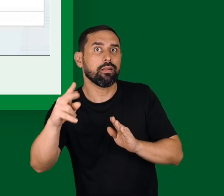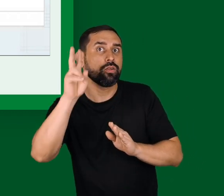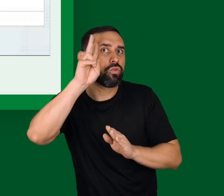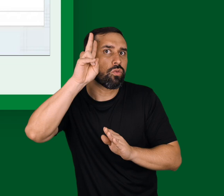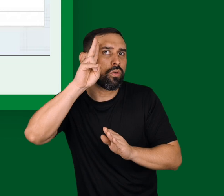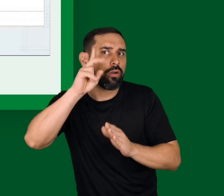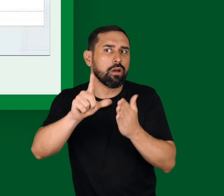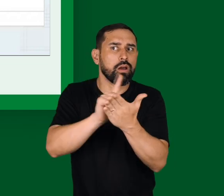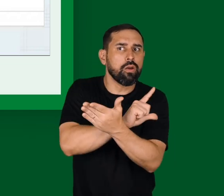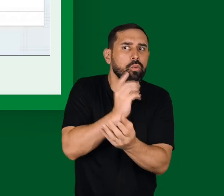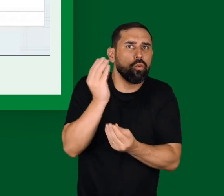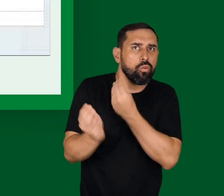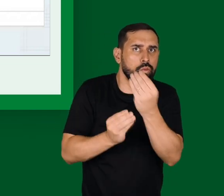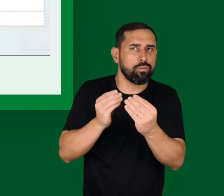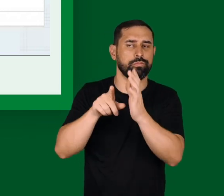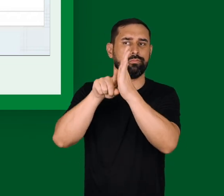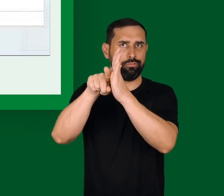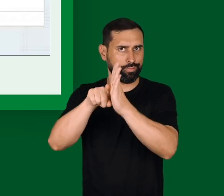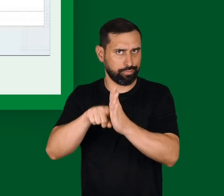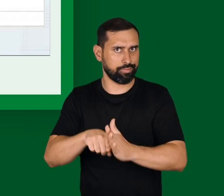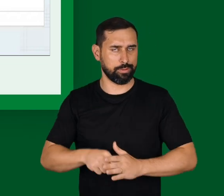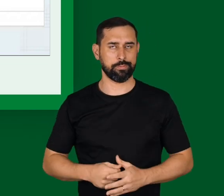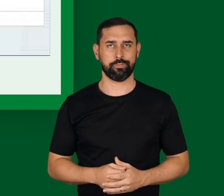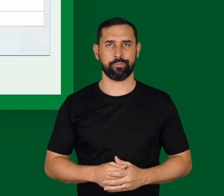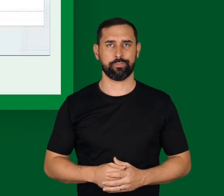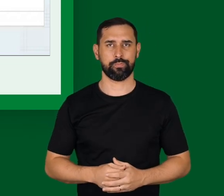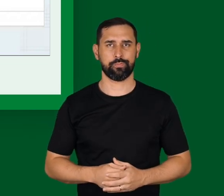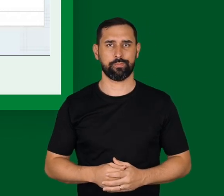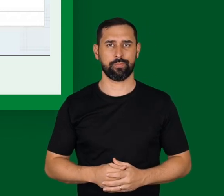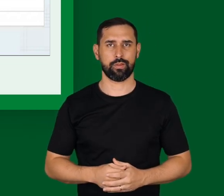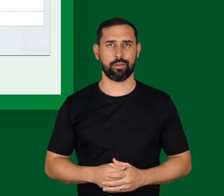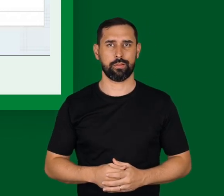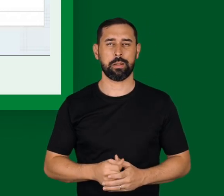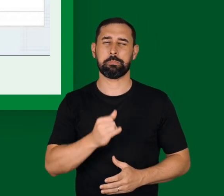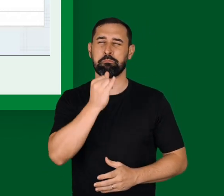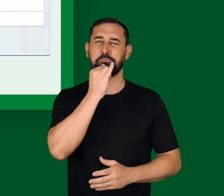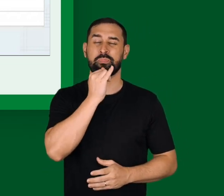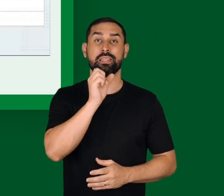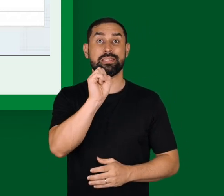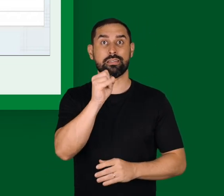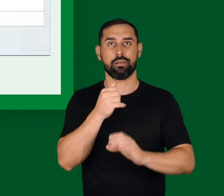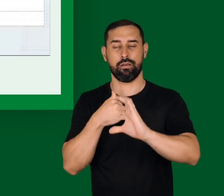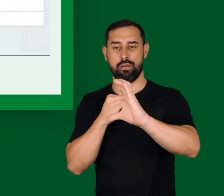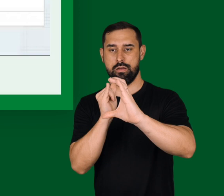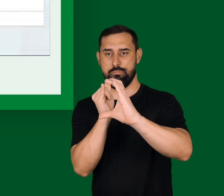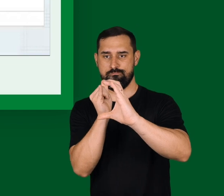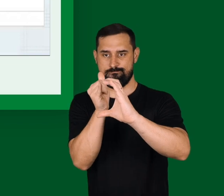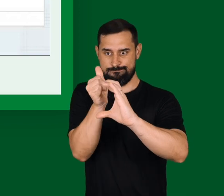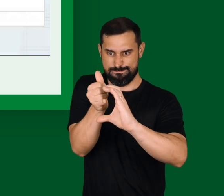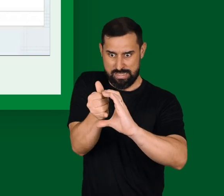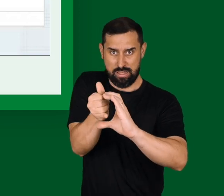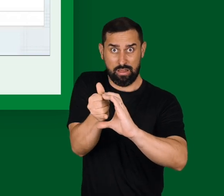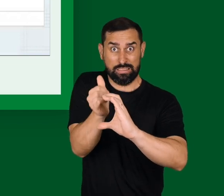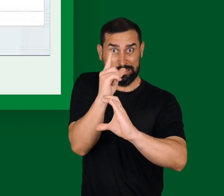condição pré-existente daquela criança, tá? Então, intubação difícil, a gente sempre pode estar diante de